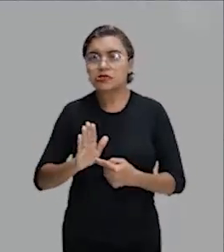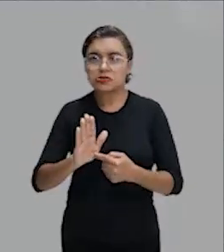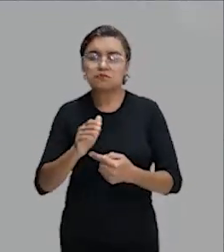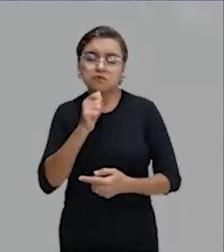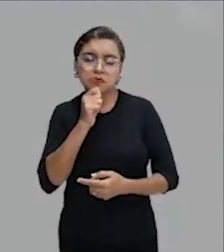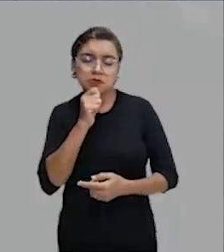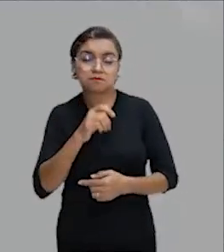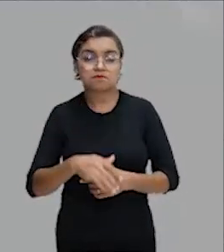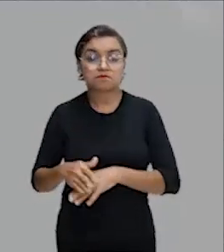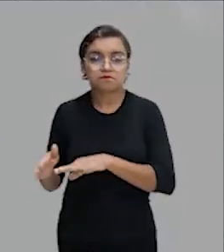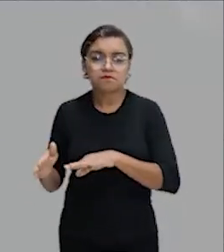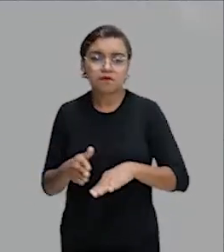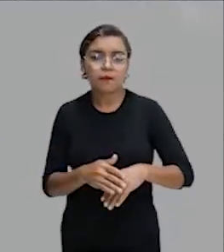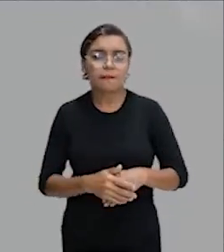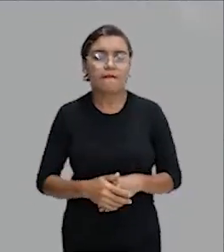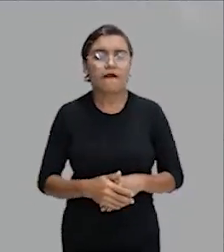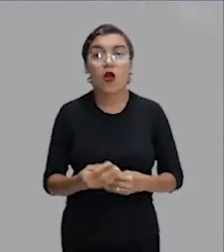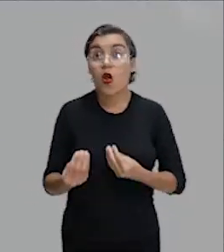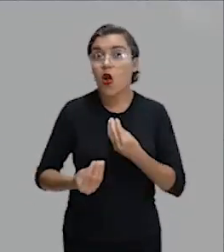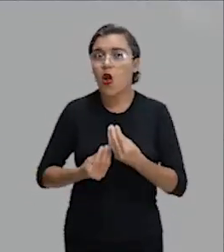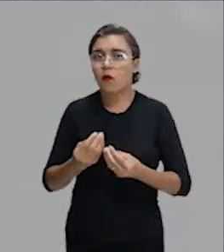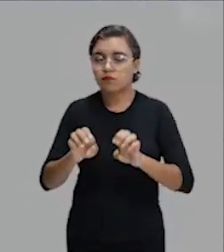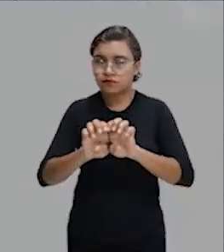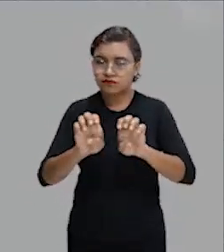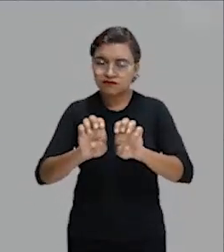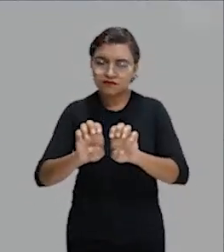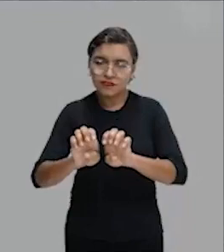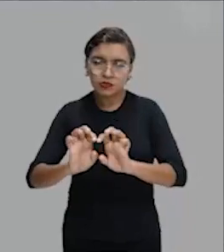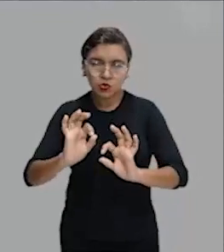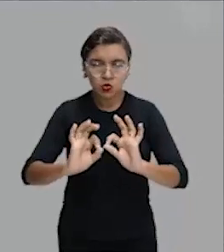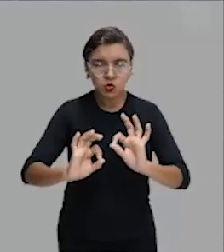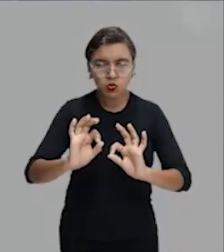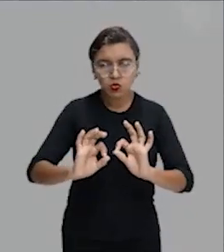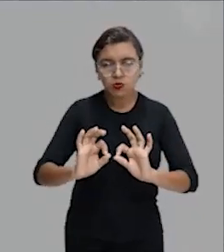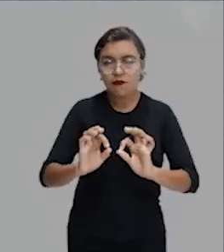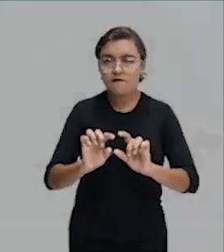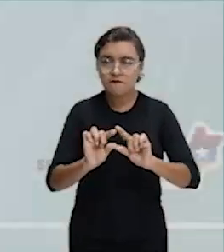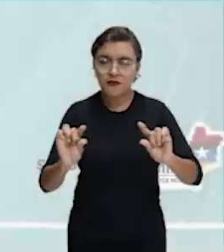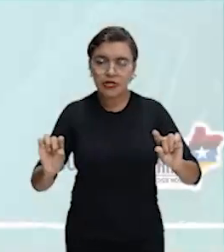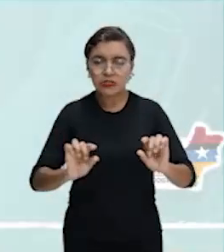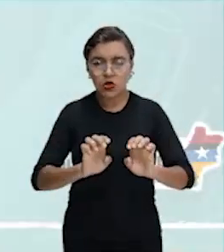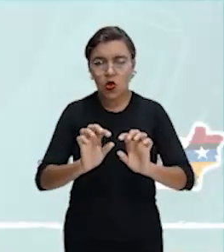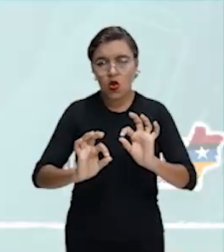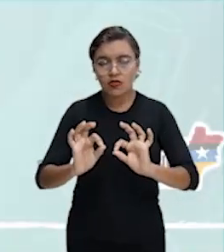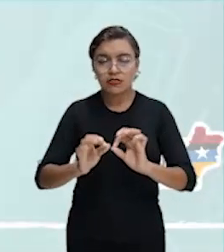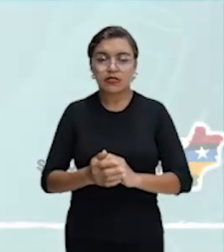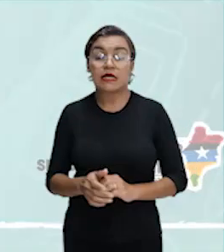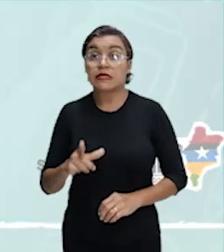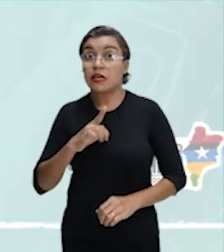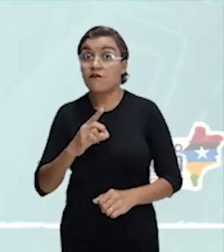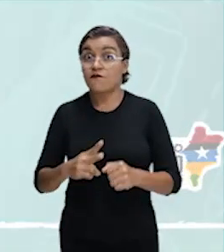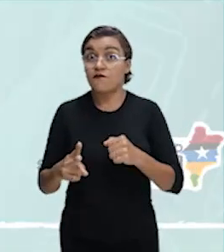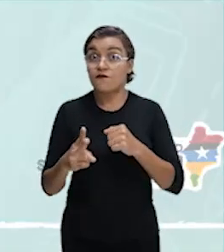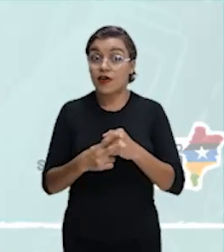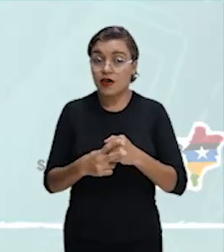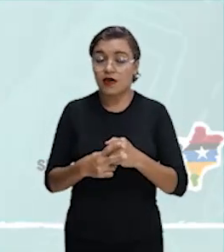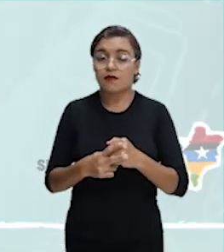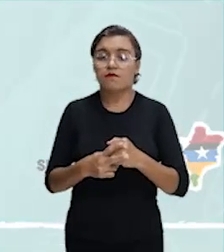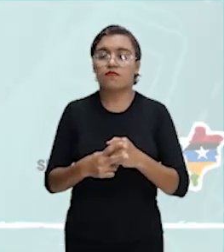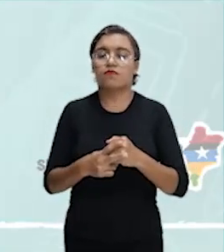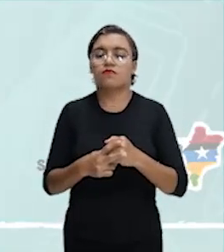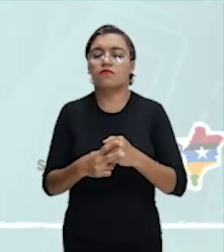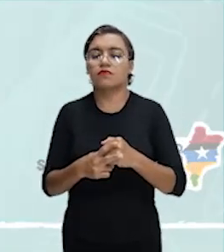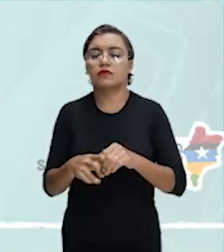especificamente como que eu organizo as frases. A gente já sabe que o presente perfeito é formado por dois verbos, um verbo auxiliar e um verbo principal